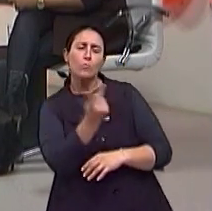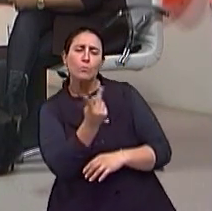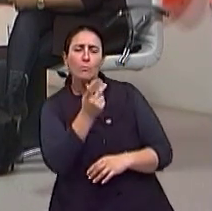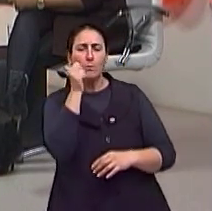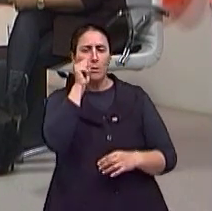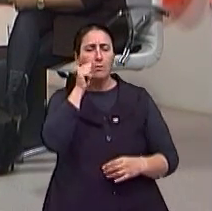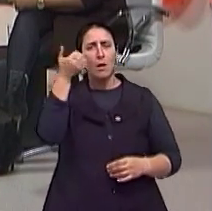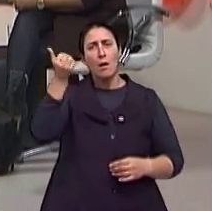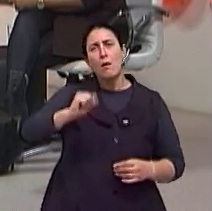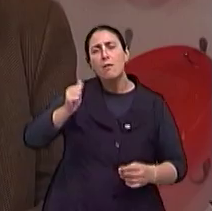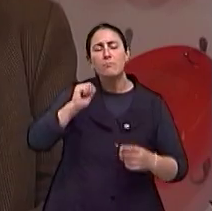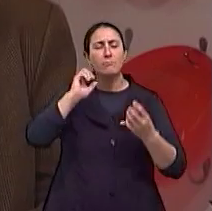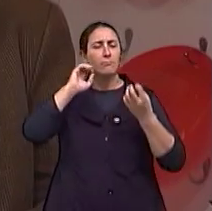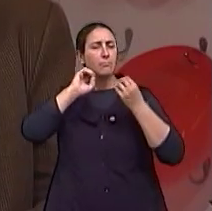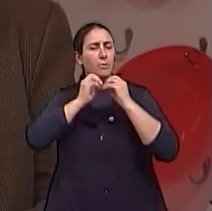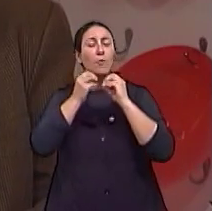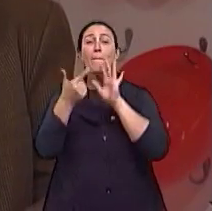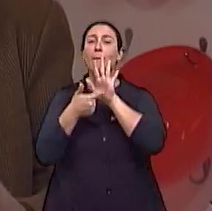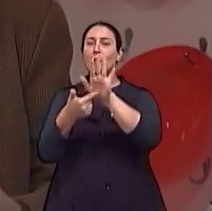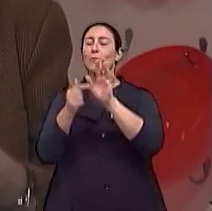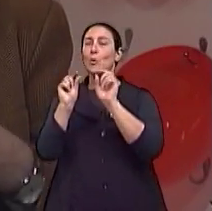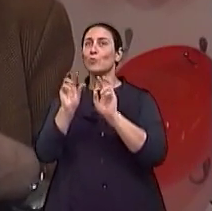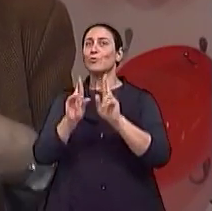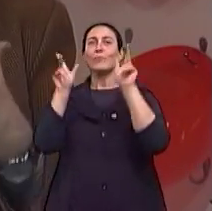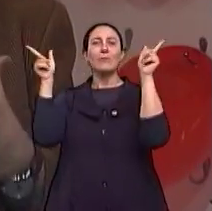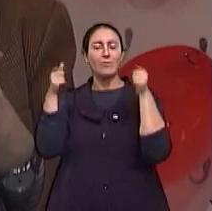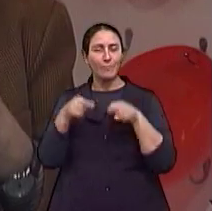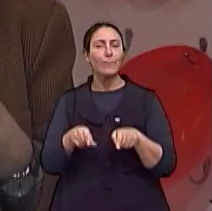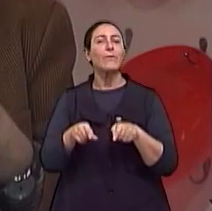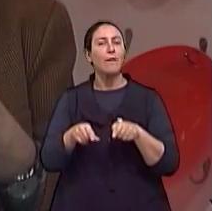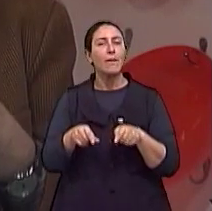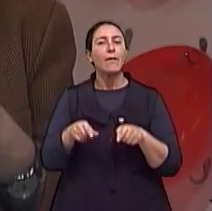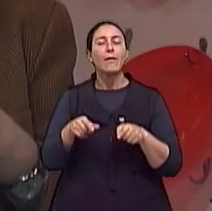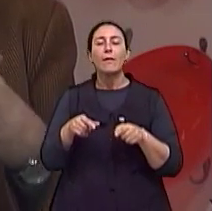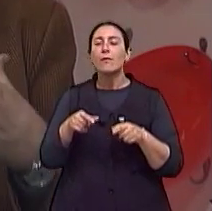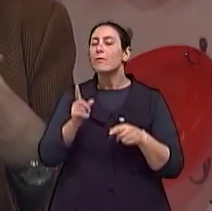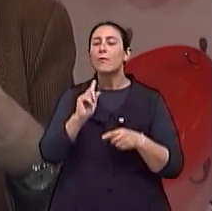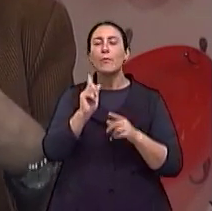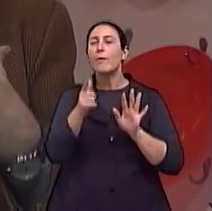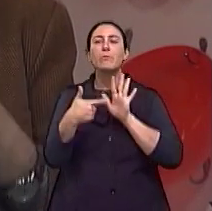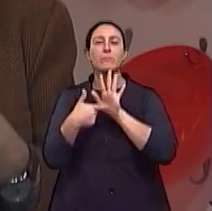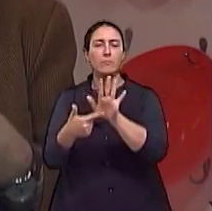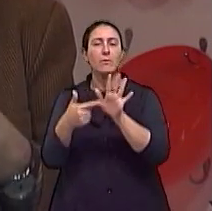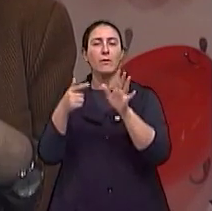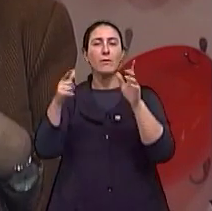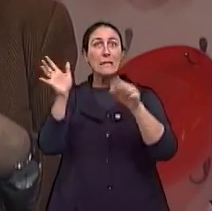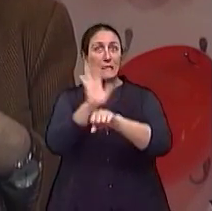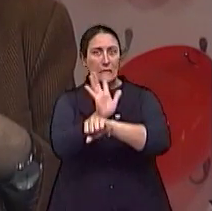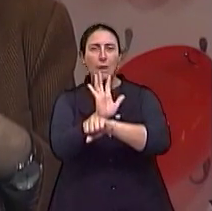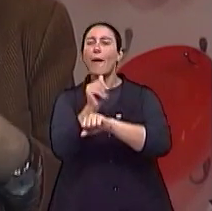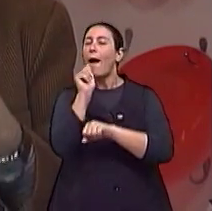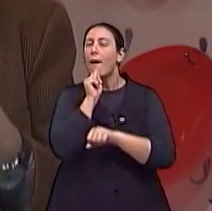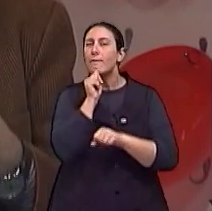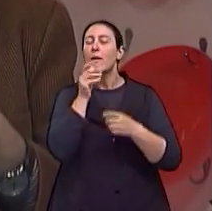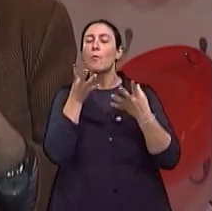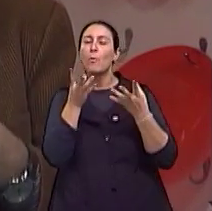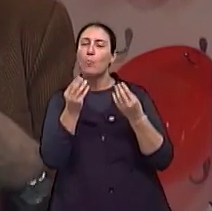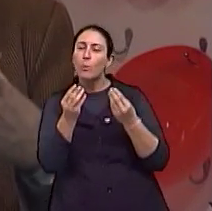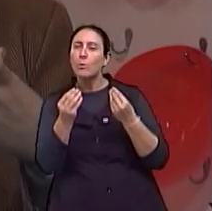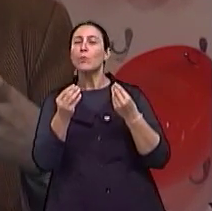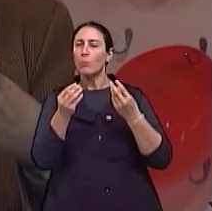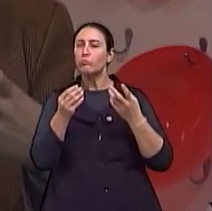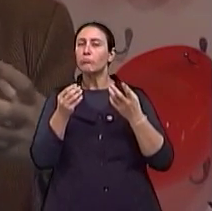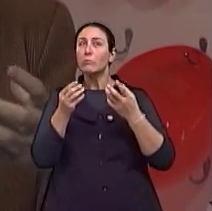traz uma diferença a mais, ou seja, quer dizer, tratar a homossexualidade no cinema ainda é algo muito